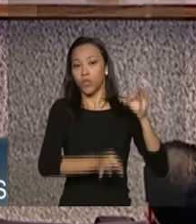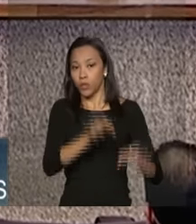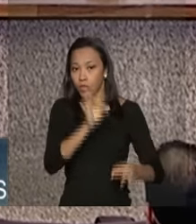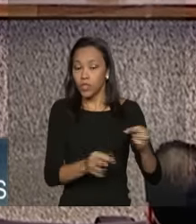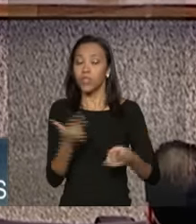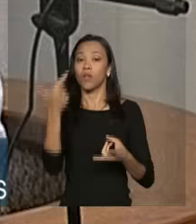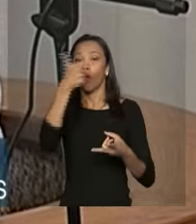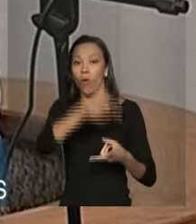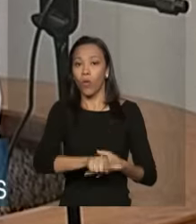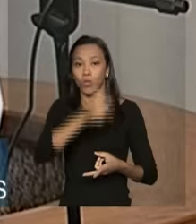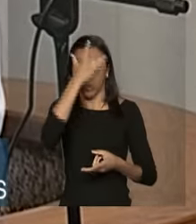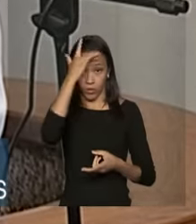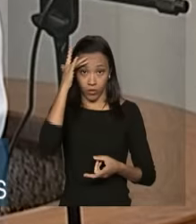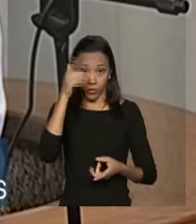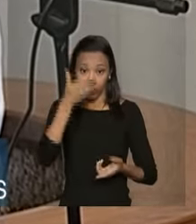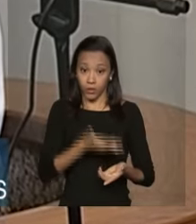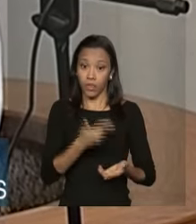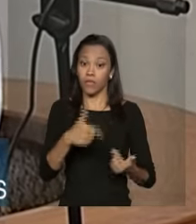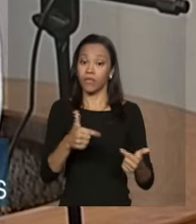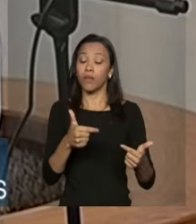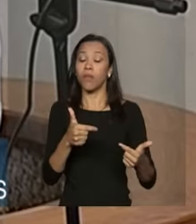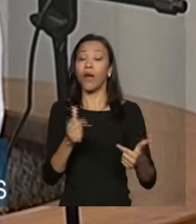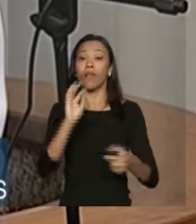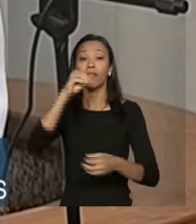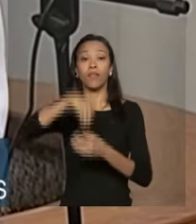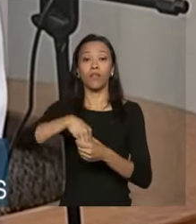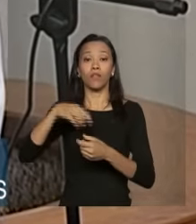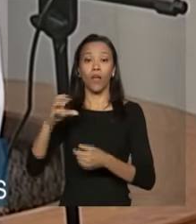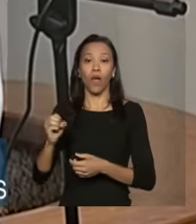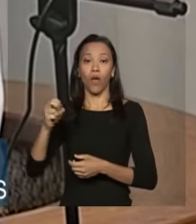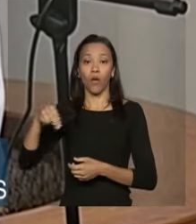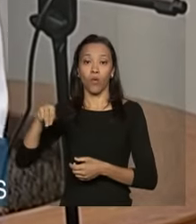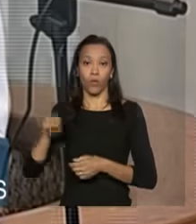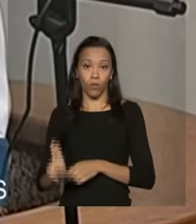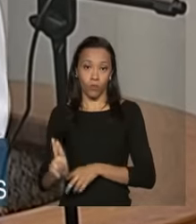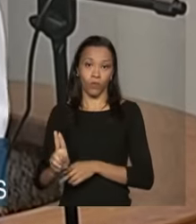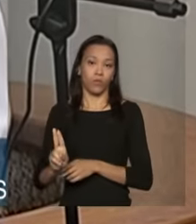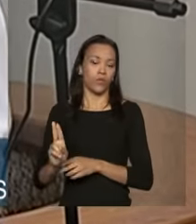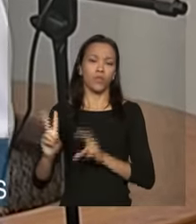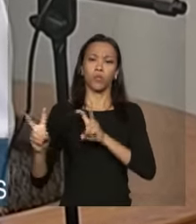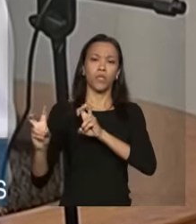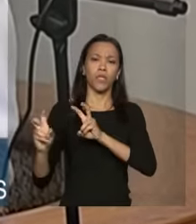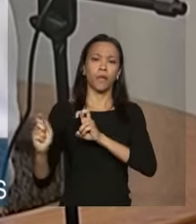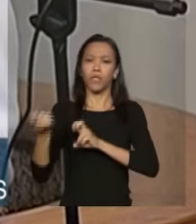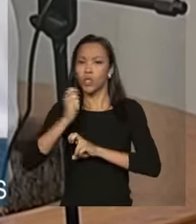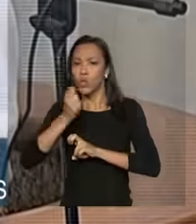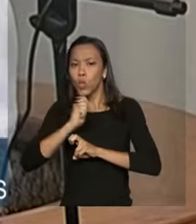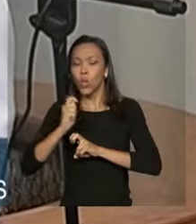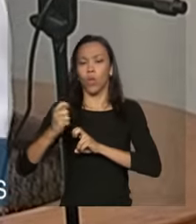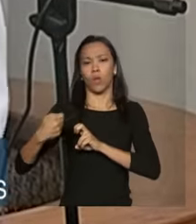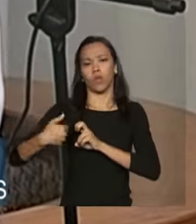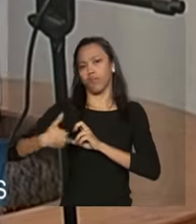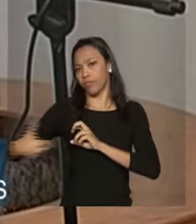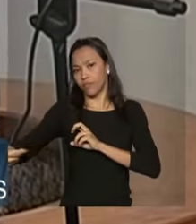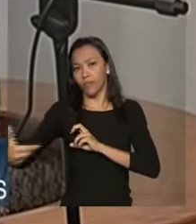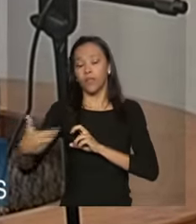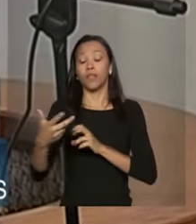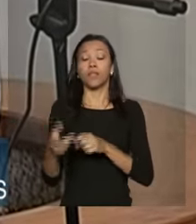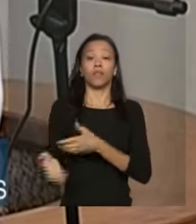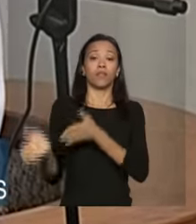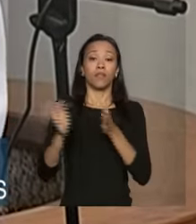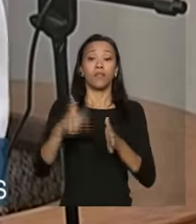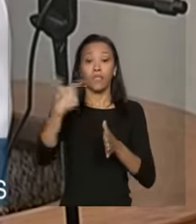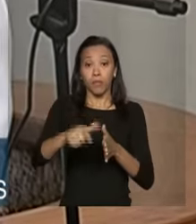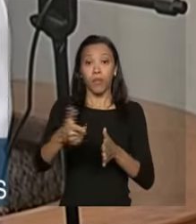Justiça de naç Unidas sobre drogas e crimes Clécio Santos Nunes nosso parceiro dos